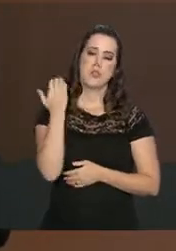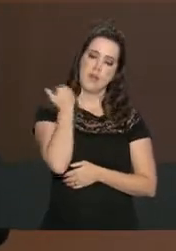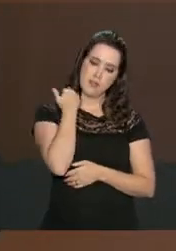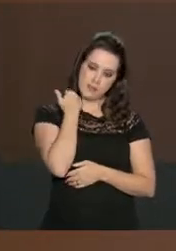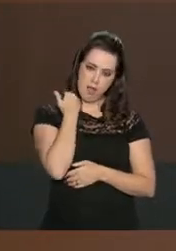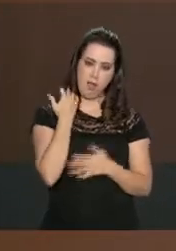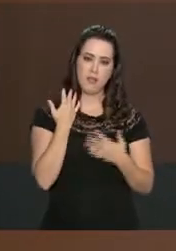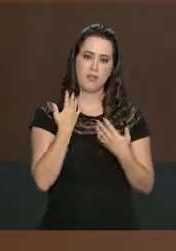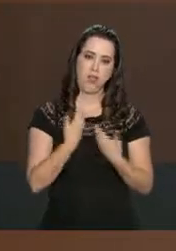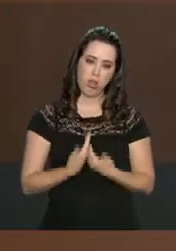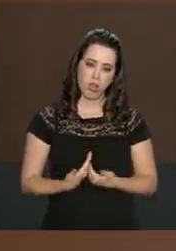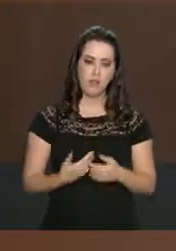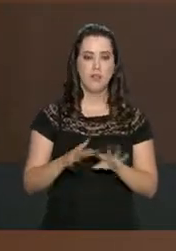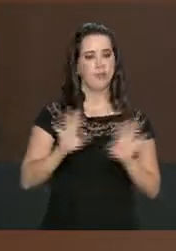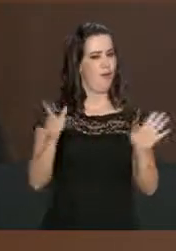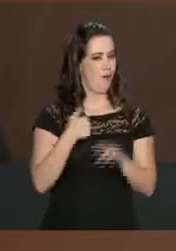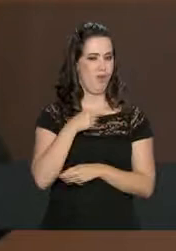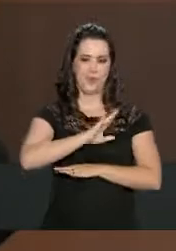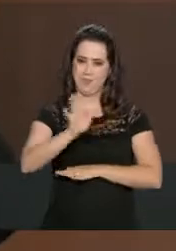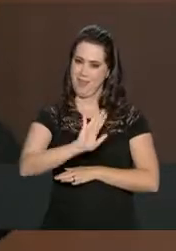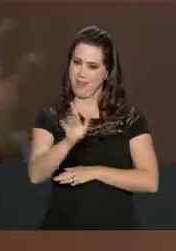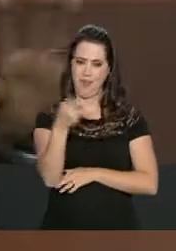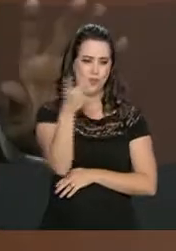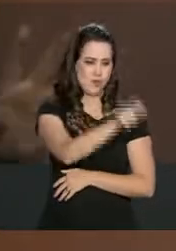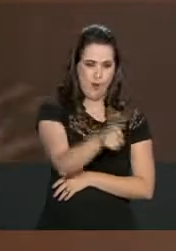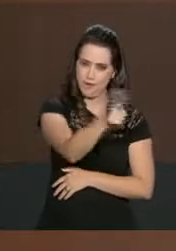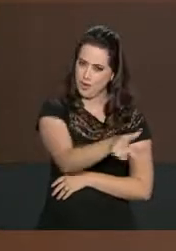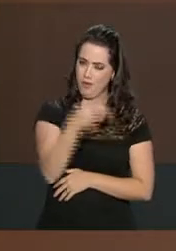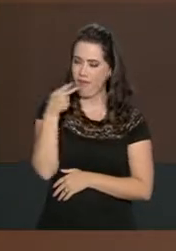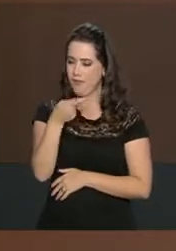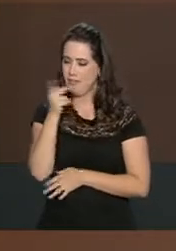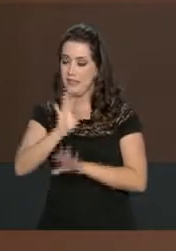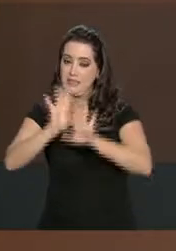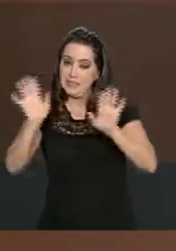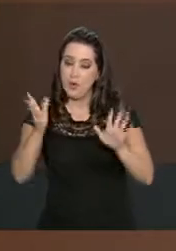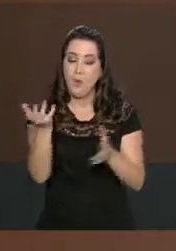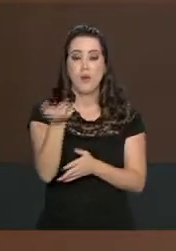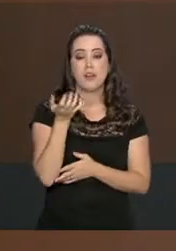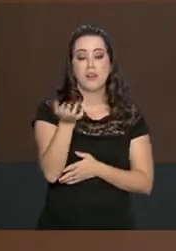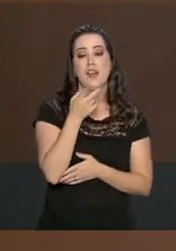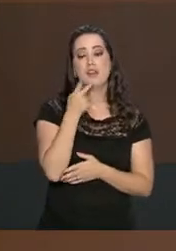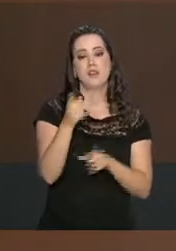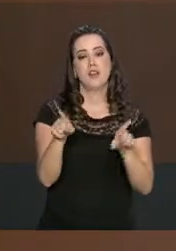cansados. Então, também não serei eu a cansá-los mais. Por isso, eu quero